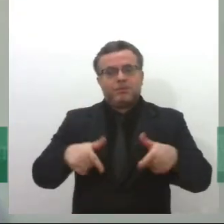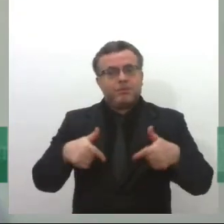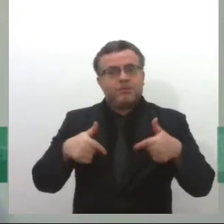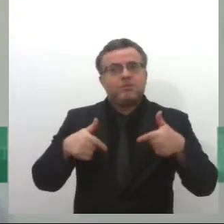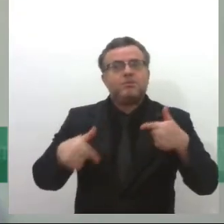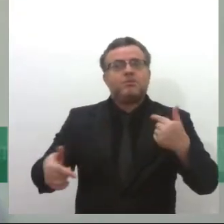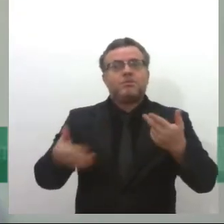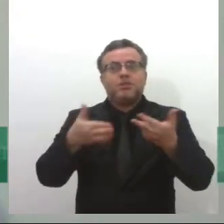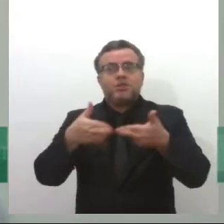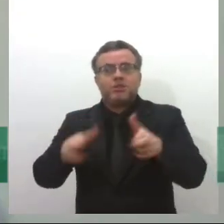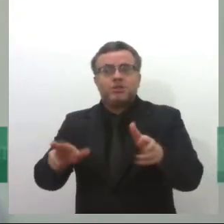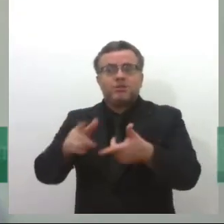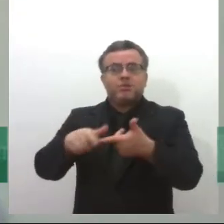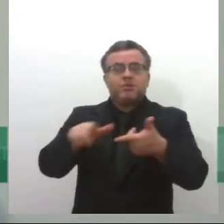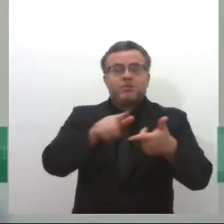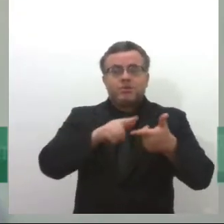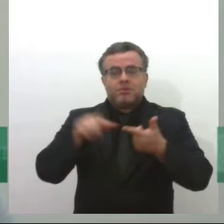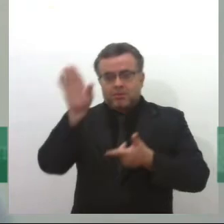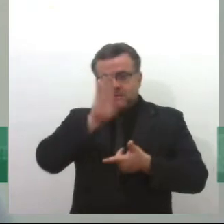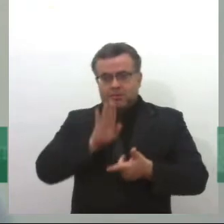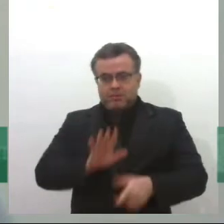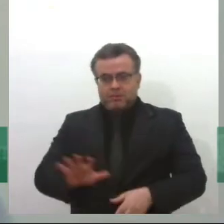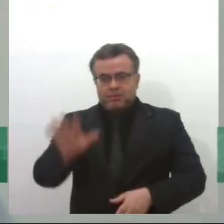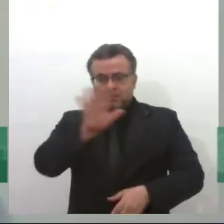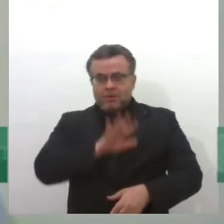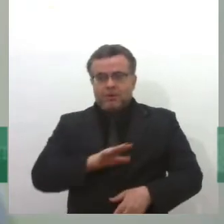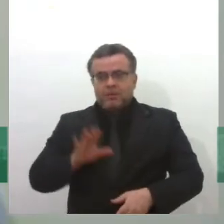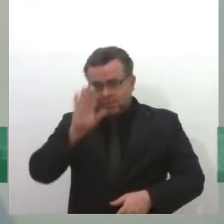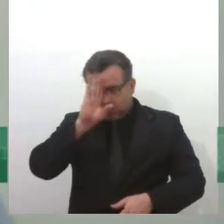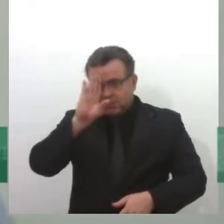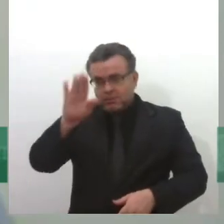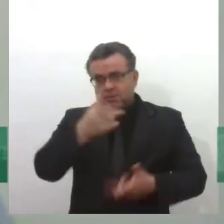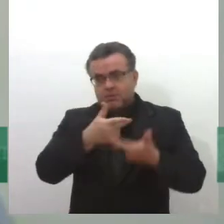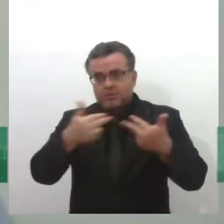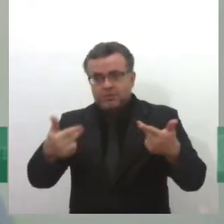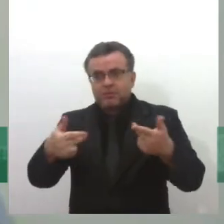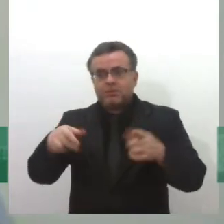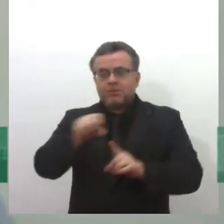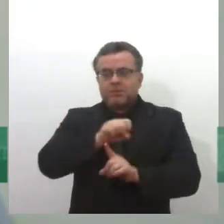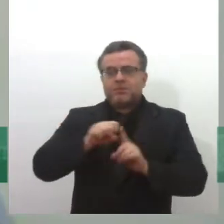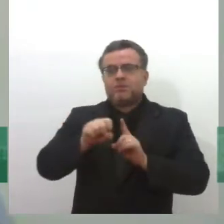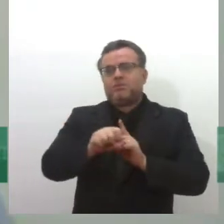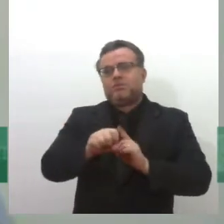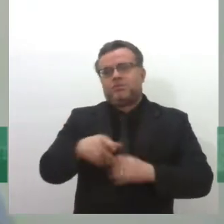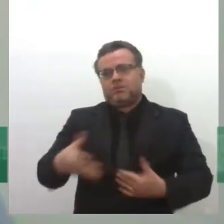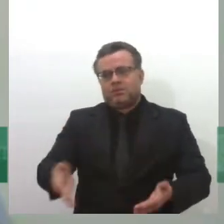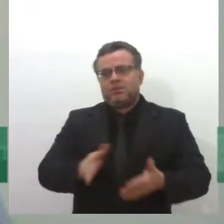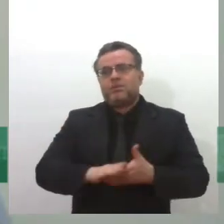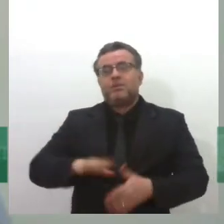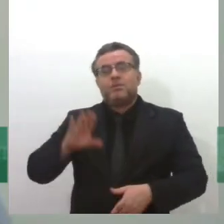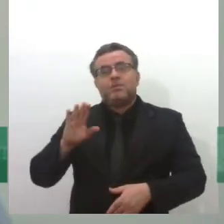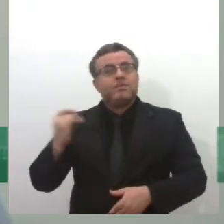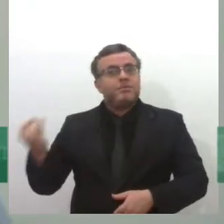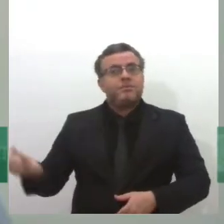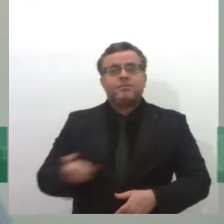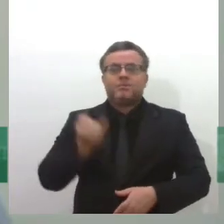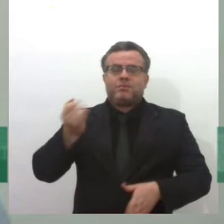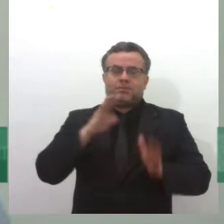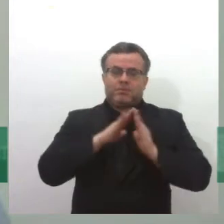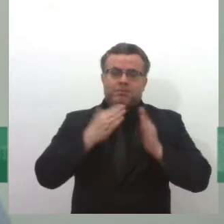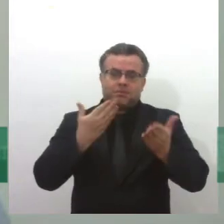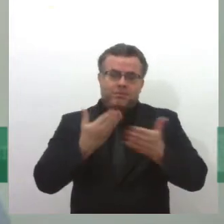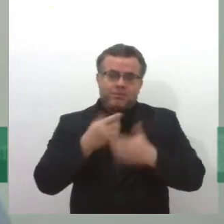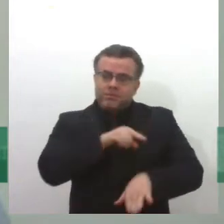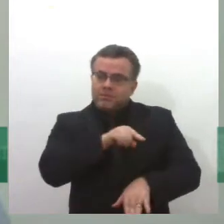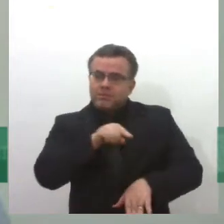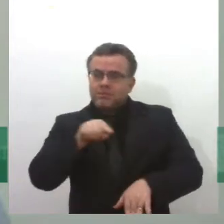Brasil, né, do ponto de vista principalmente social. Então, é importantíssimo, né, que as escolas possam efetivamente